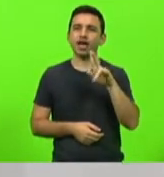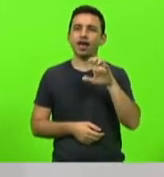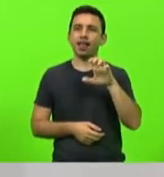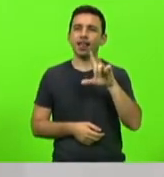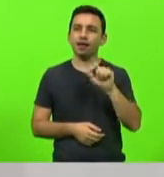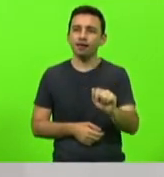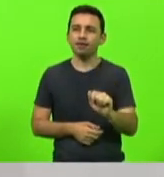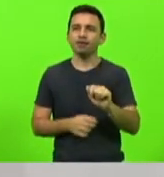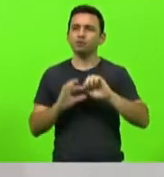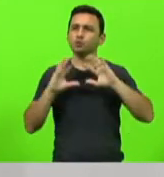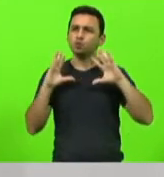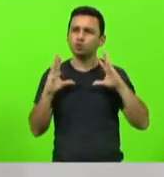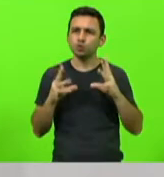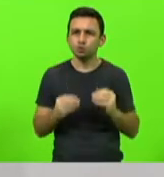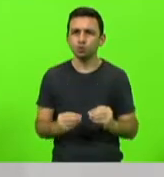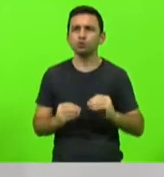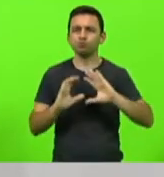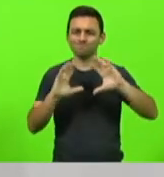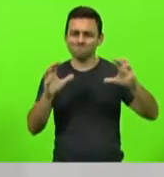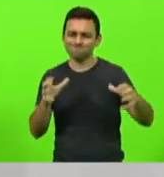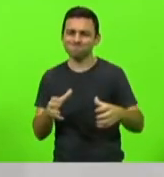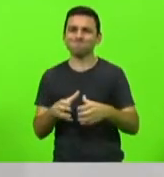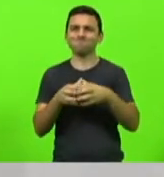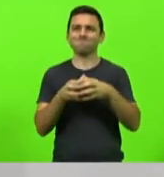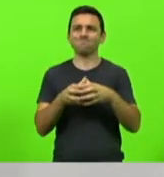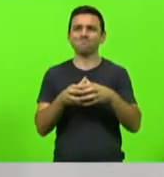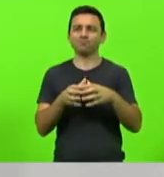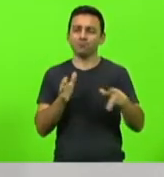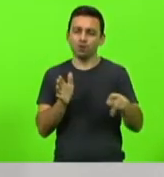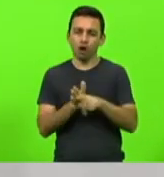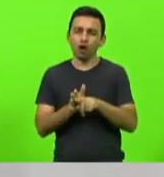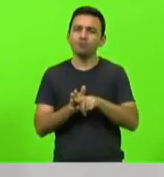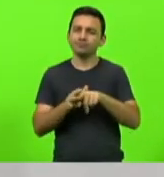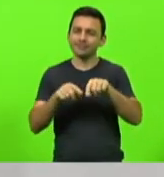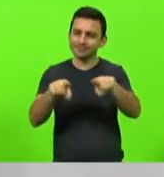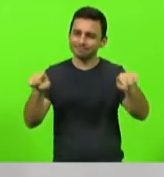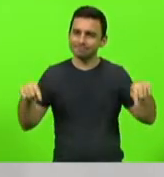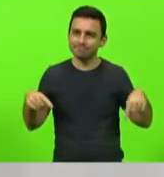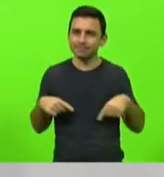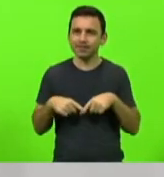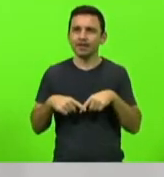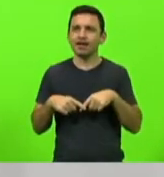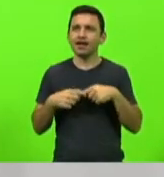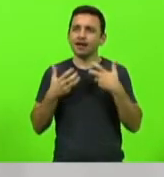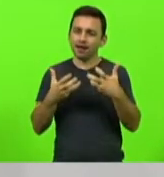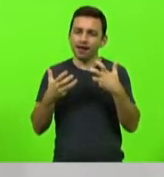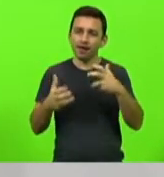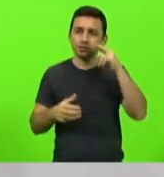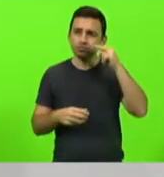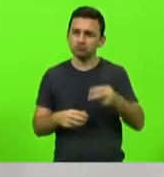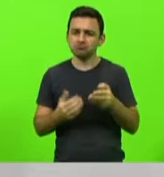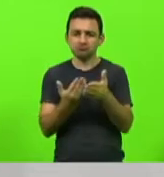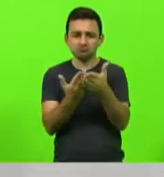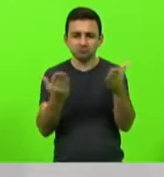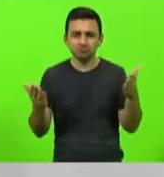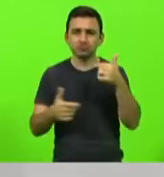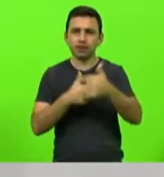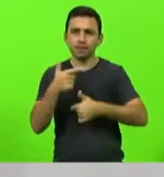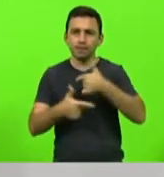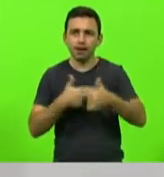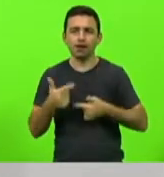nossa equipe de gabinete, que a gente procura reconhecer o trabalho, o